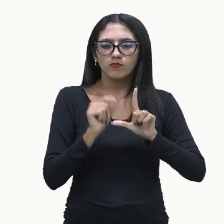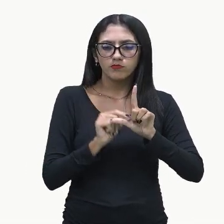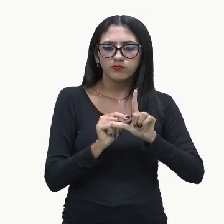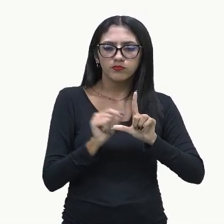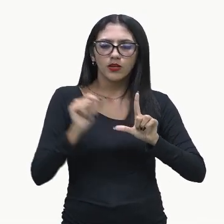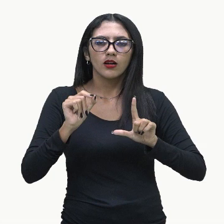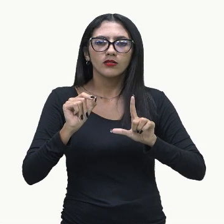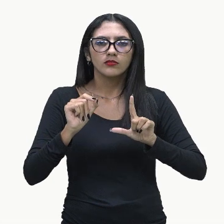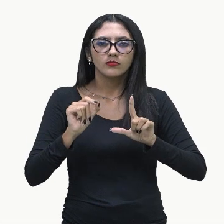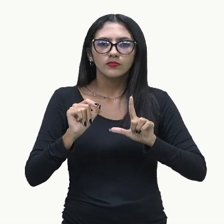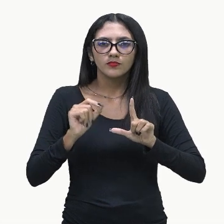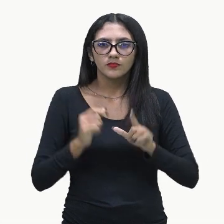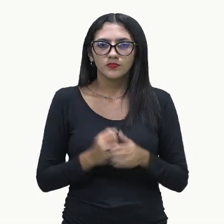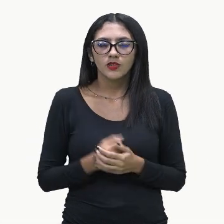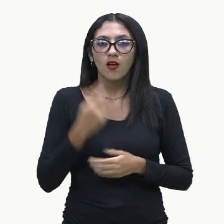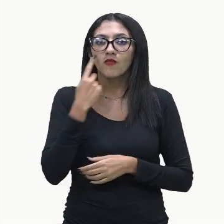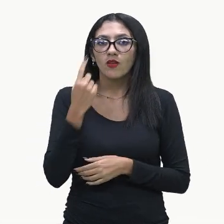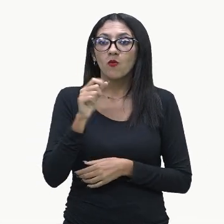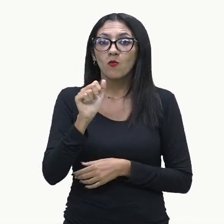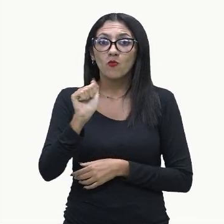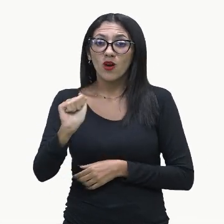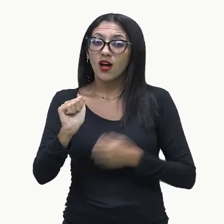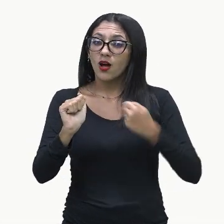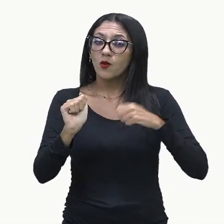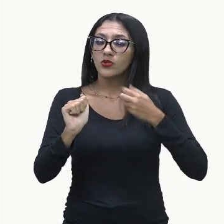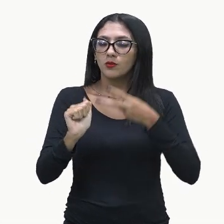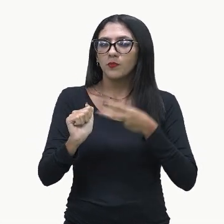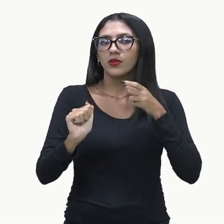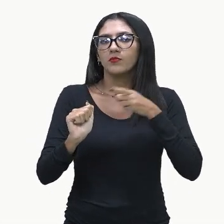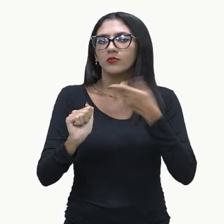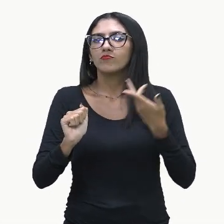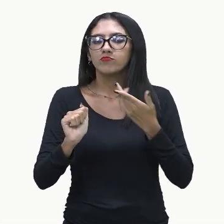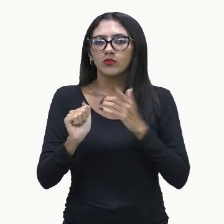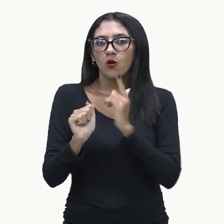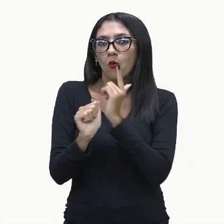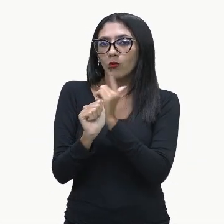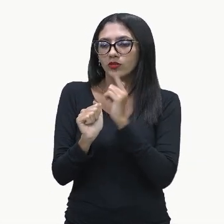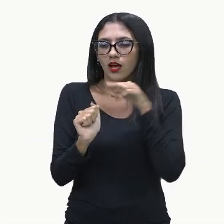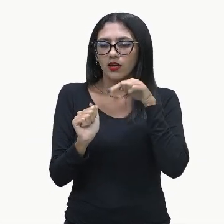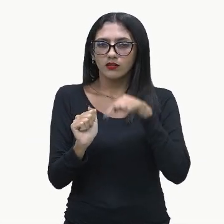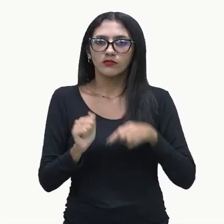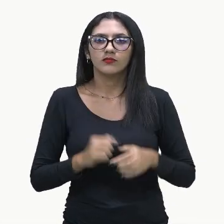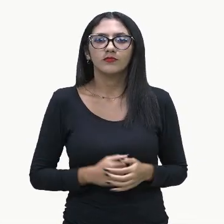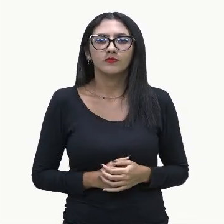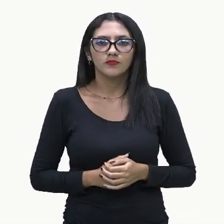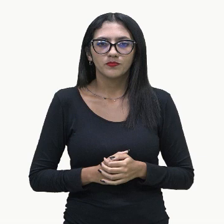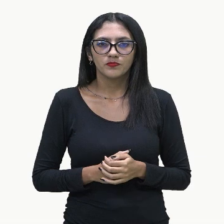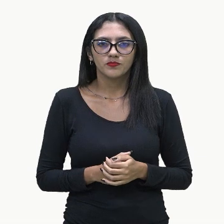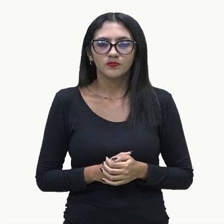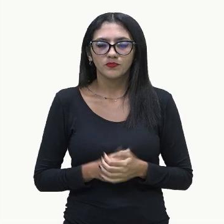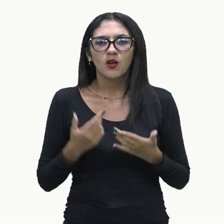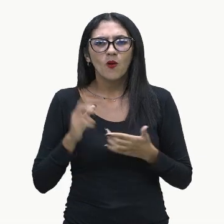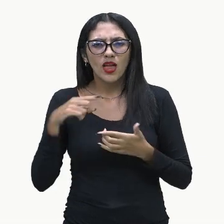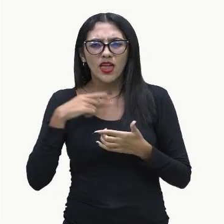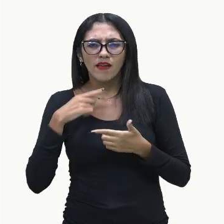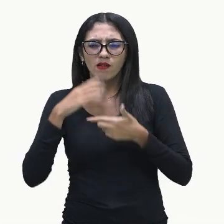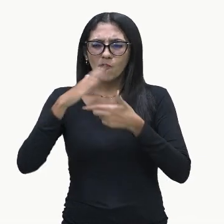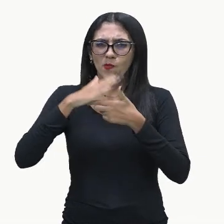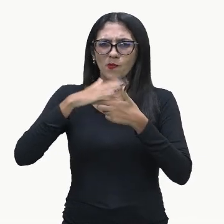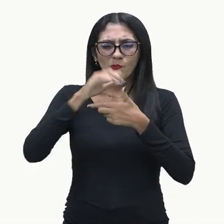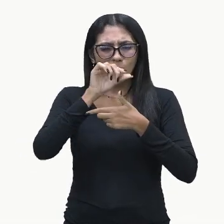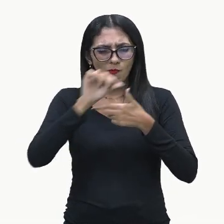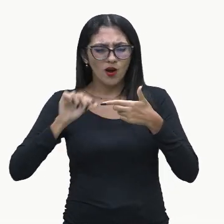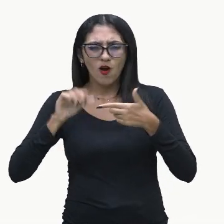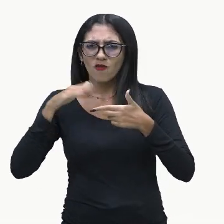Até porque aqui é o valor que eu quero descobrir. Então, não posso dizer que é o nosso valor maior, porque aqui não está aparecendo o